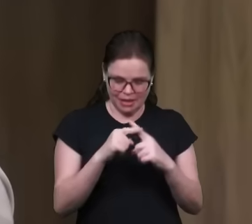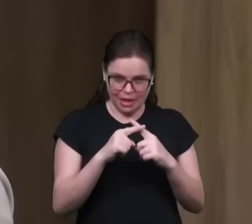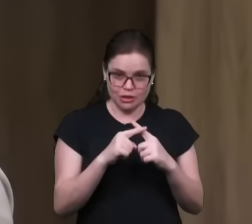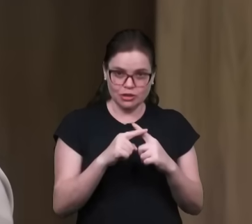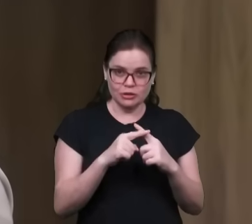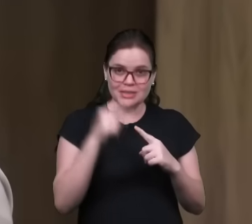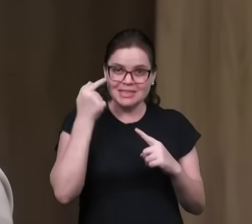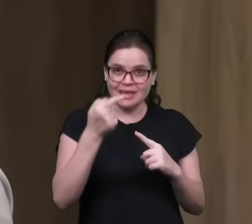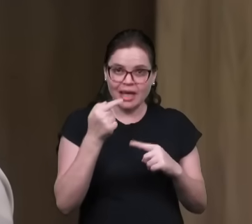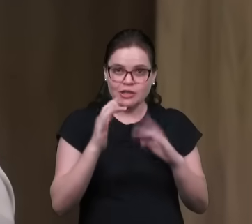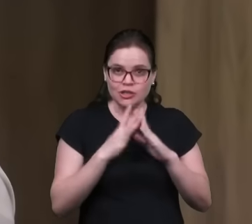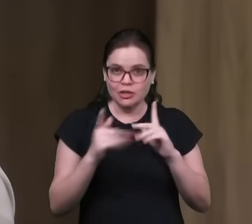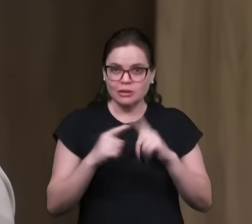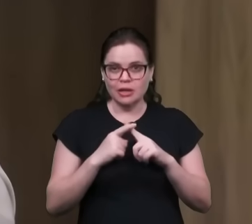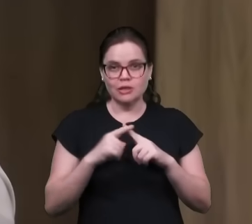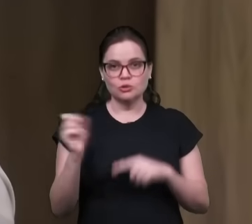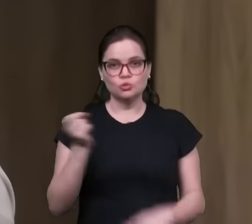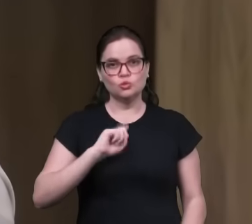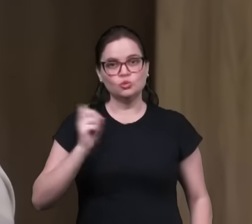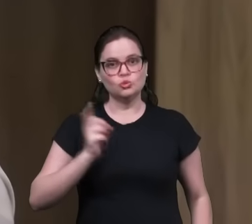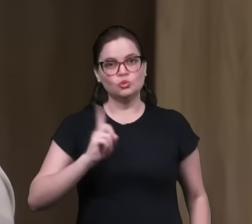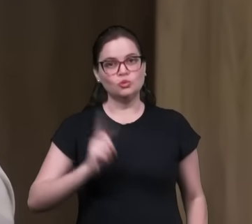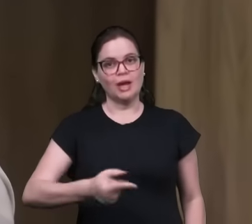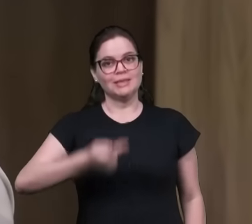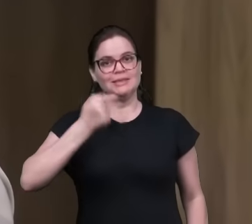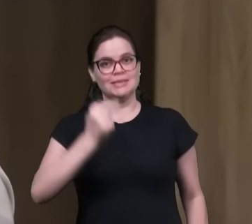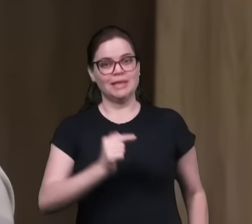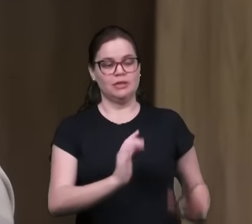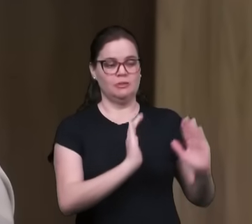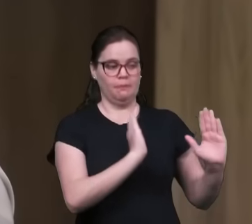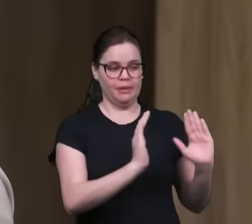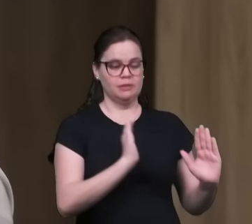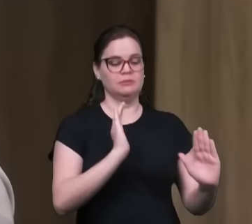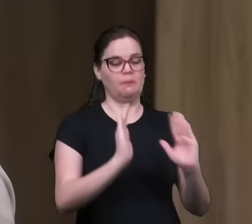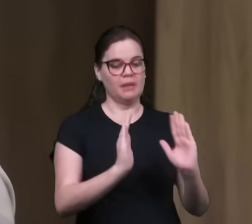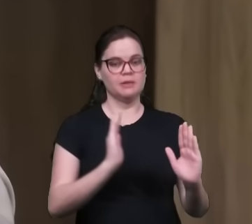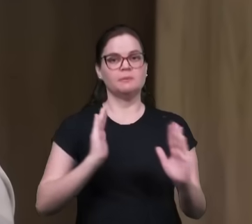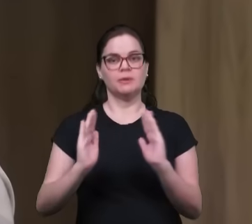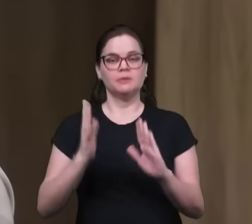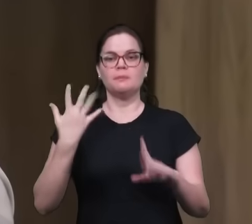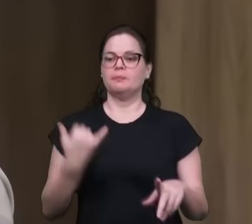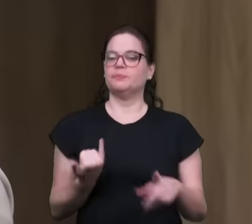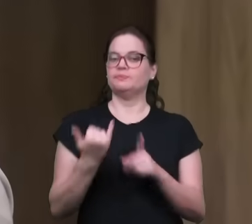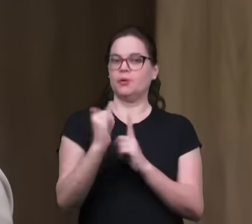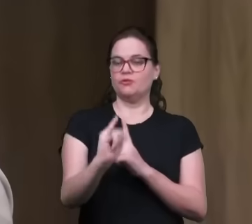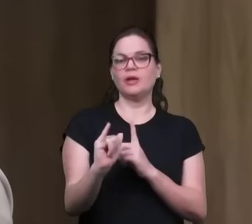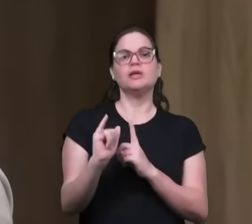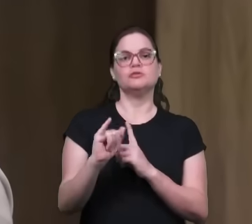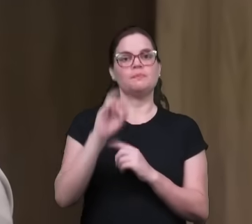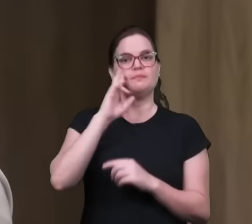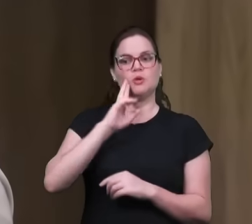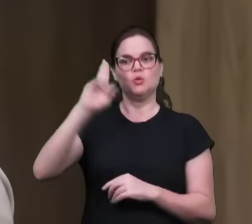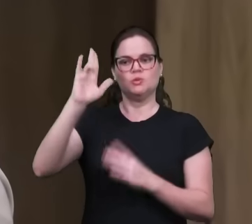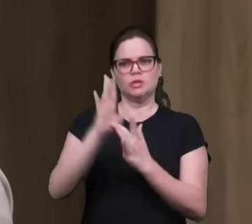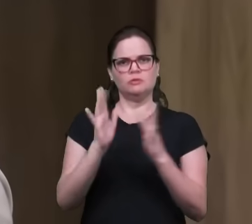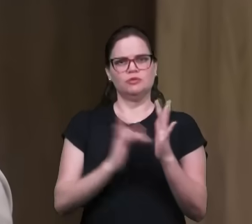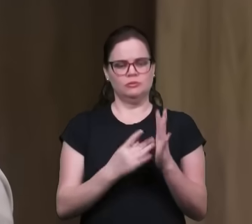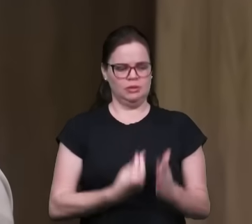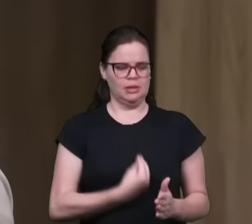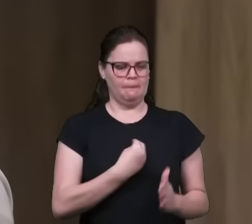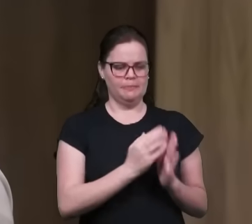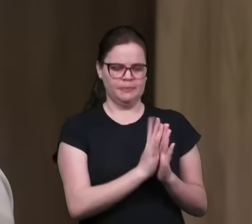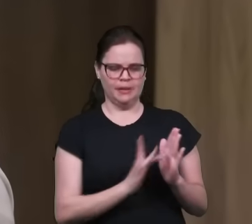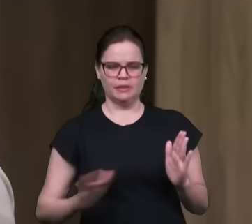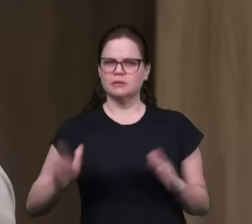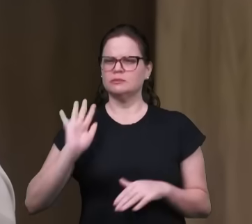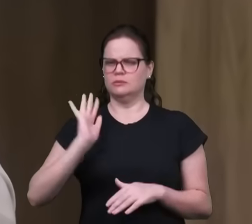períodos proféticos, né? Que a igreja fiel de Jesus passa ao longo de toda a existência dela. Então, nós deixamos claro